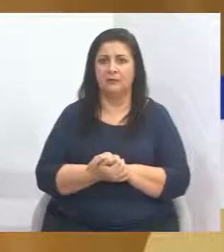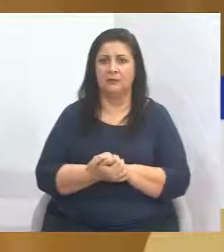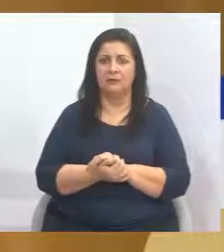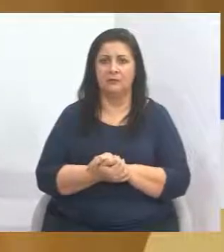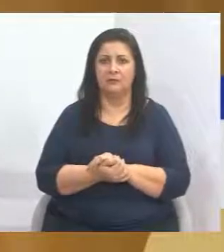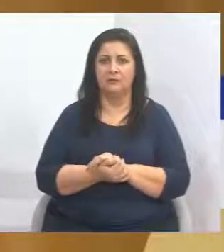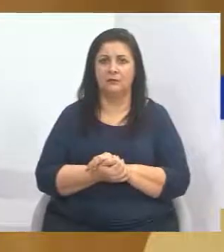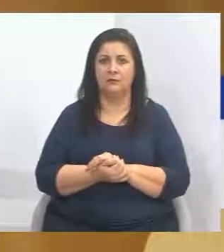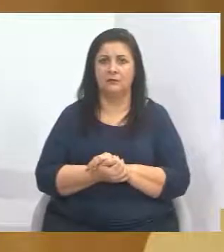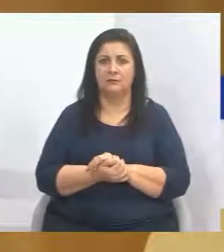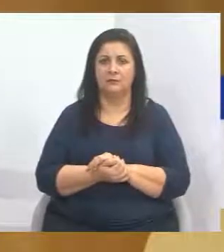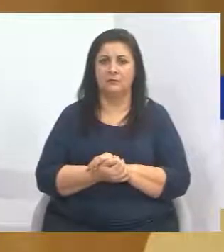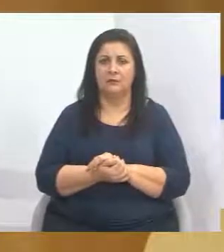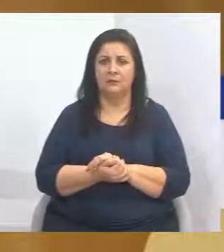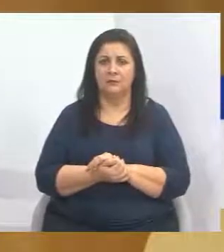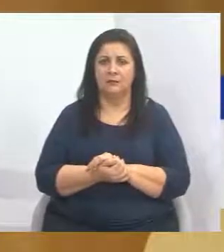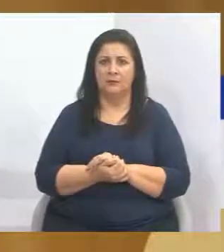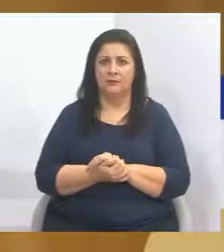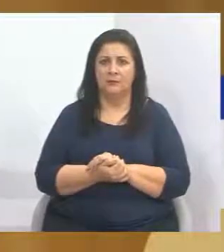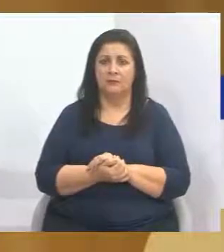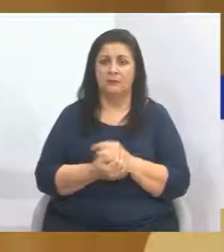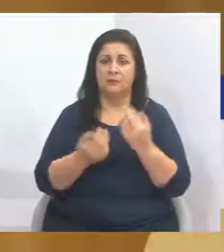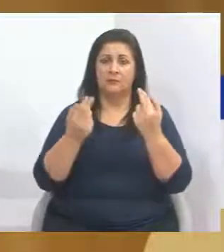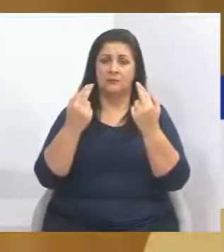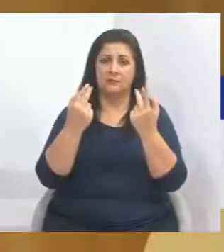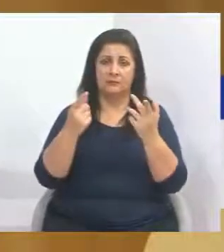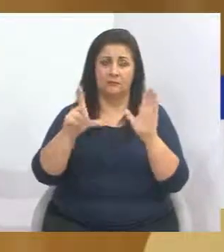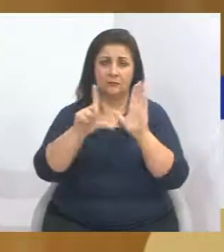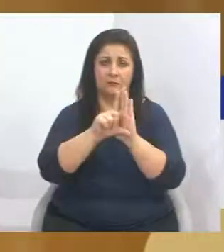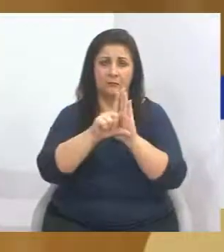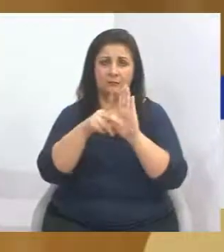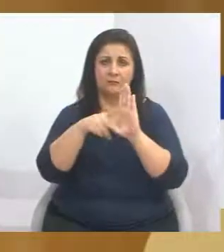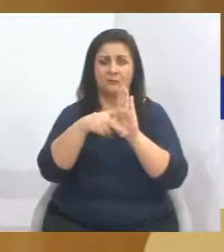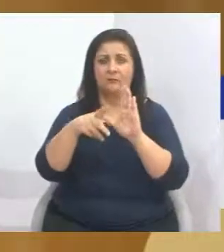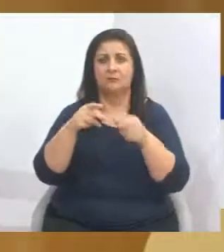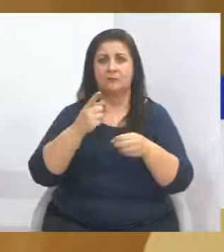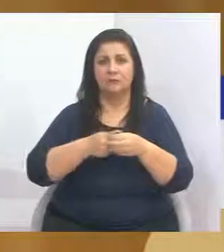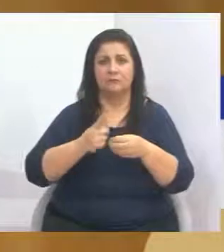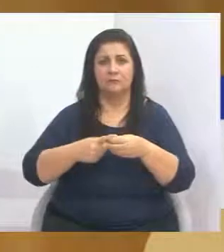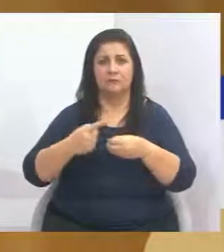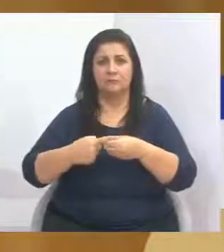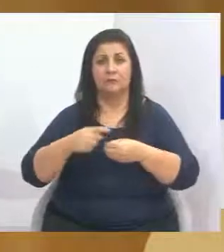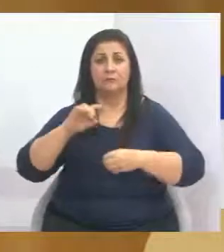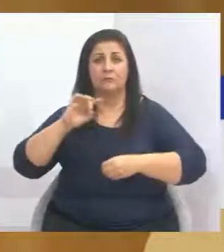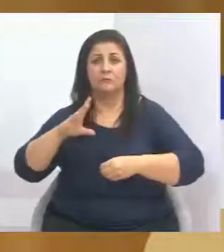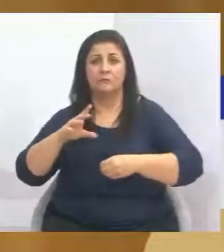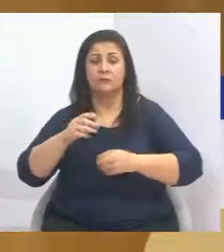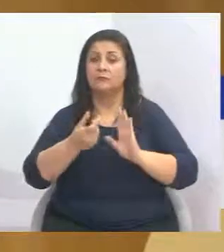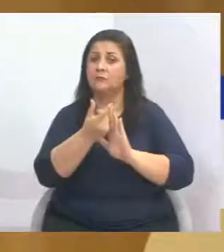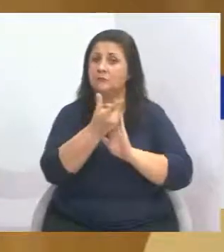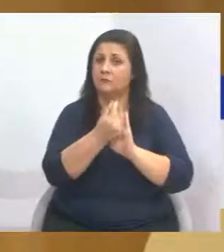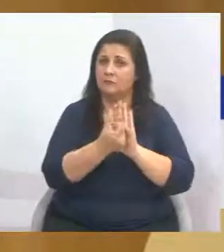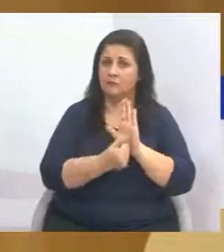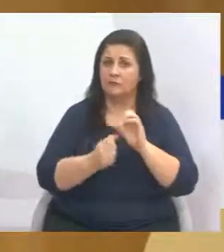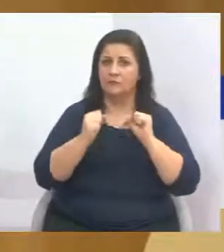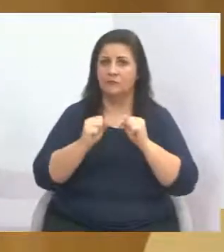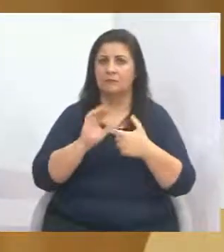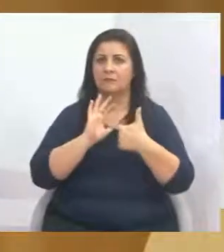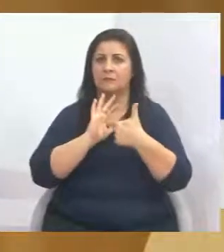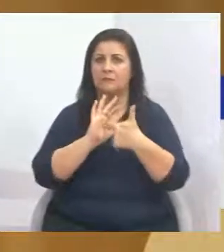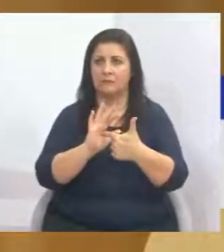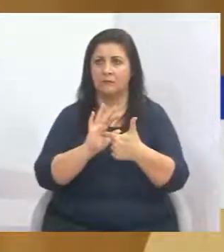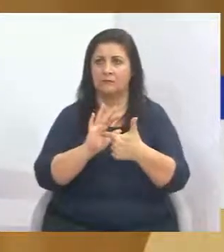parte. Conforme se observa na Lei Orgânica do Município, apenas projetos de matéria orçamentária podem ser apresentados por iniciativa